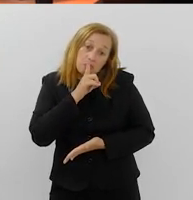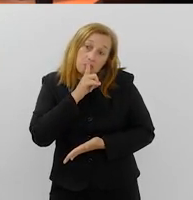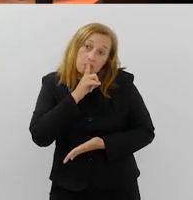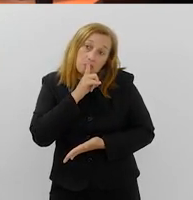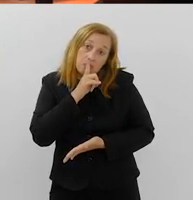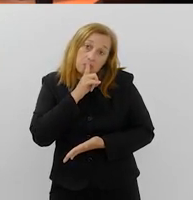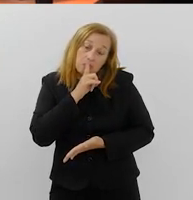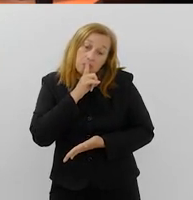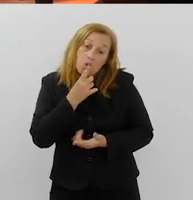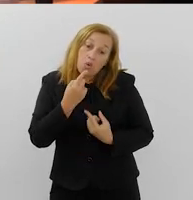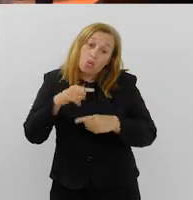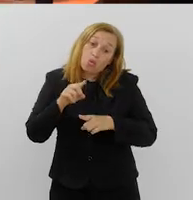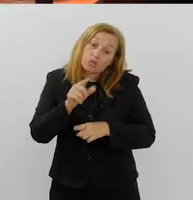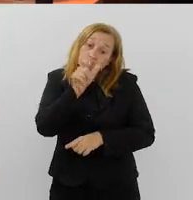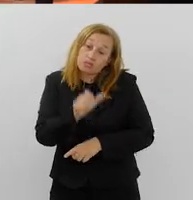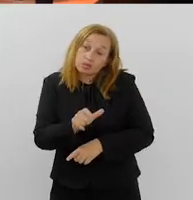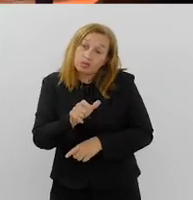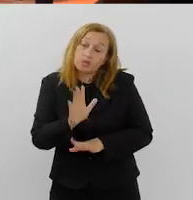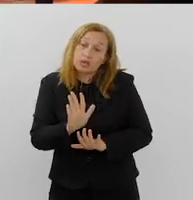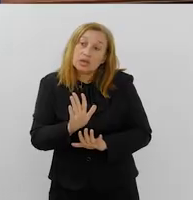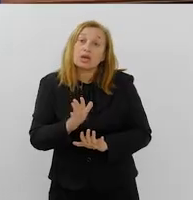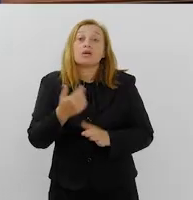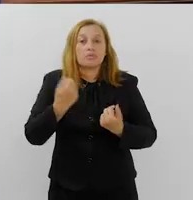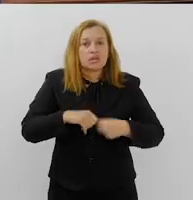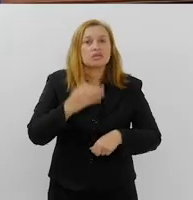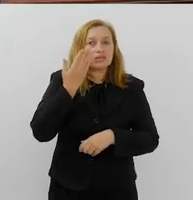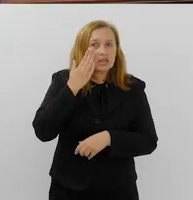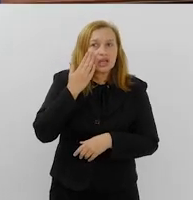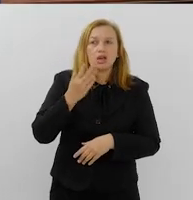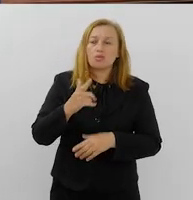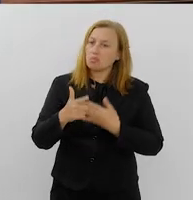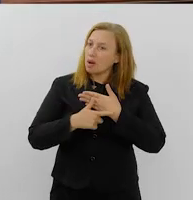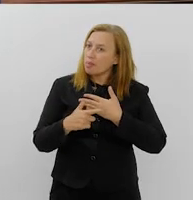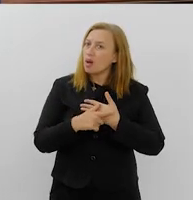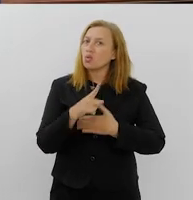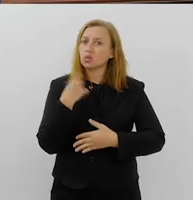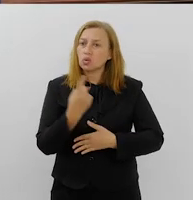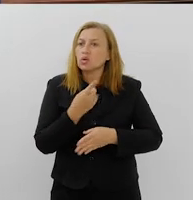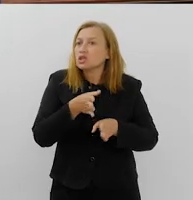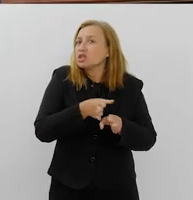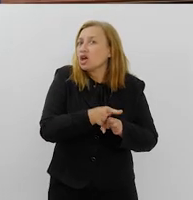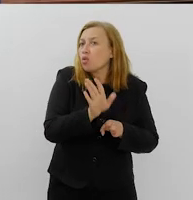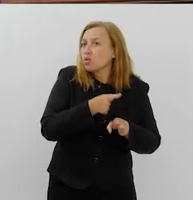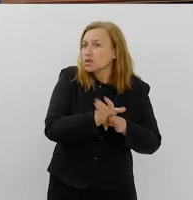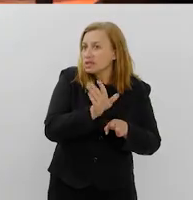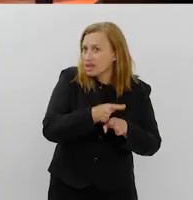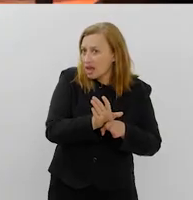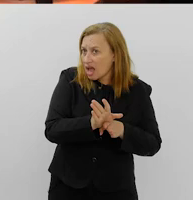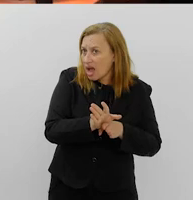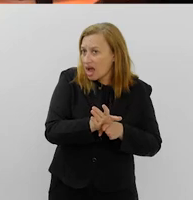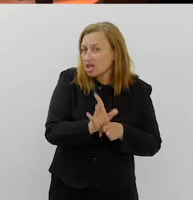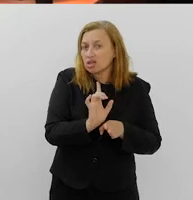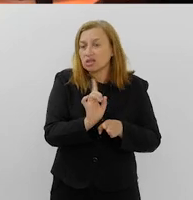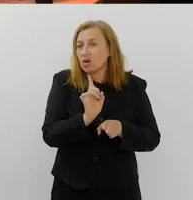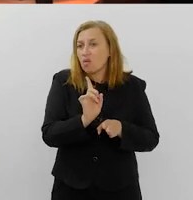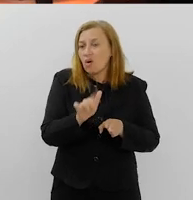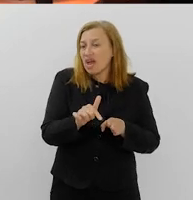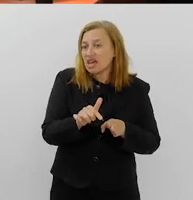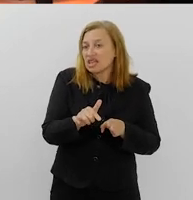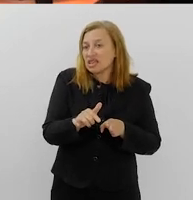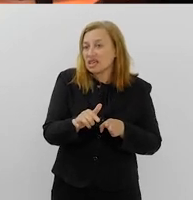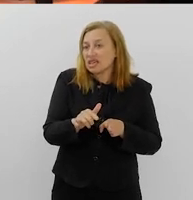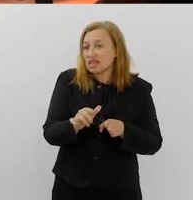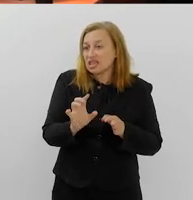não falar alguma coisa que contraria aquela pessoa. E ele tem que entender que o nosso papel é de orientação, não é